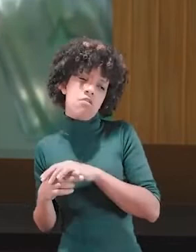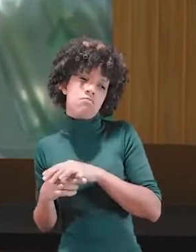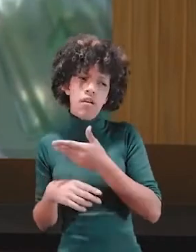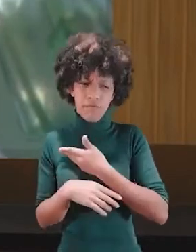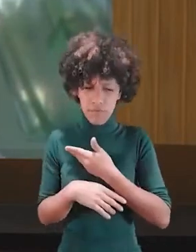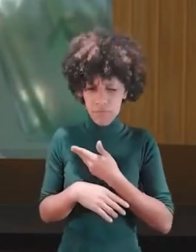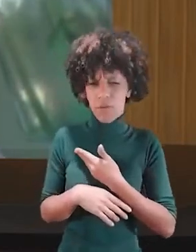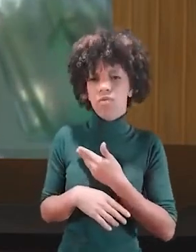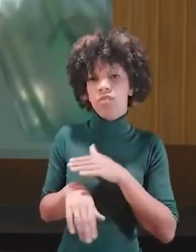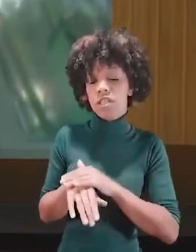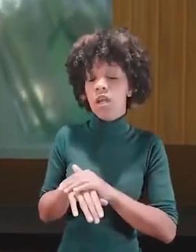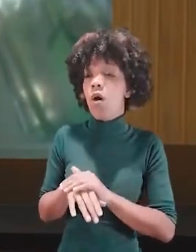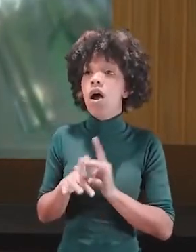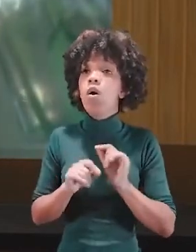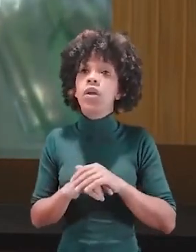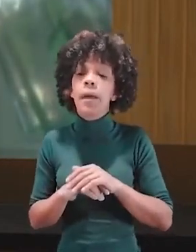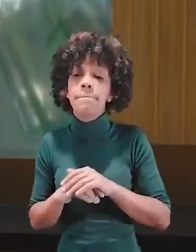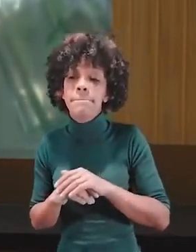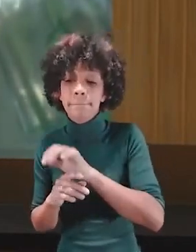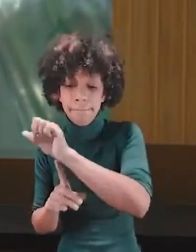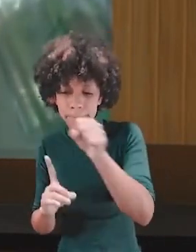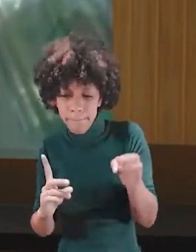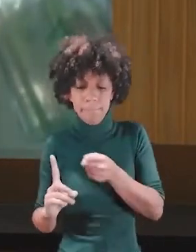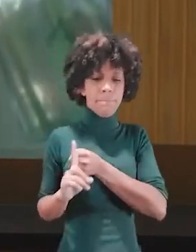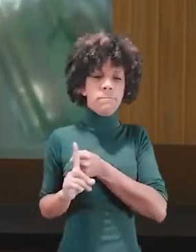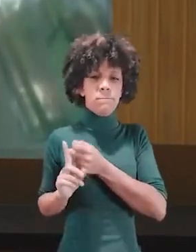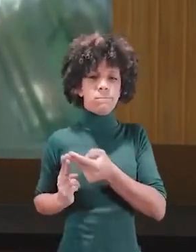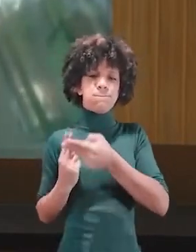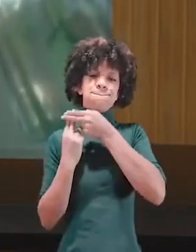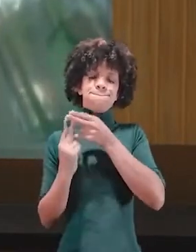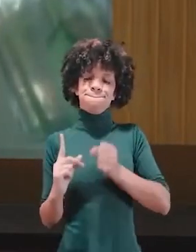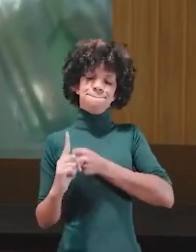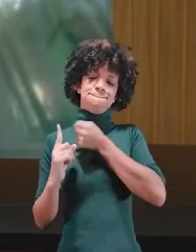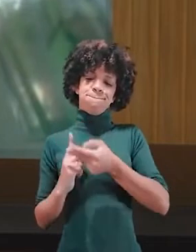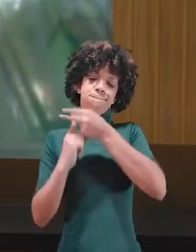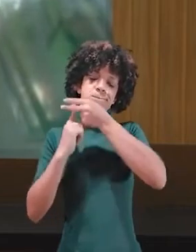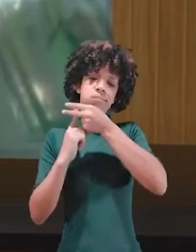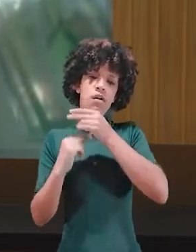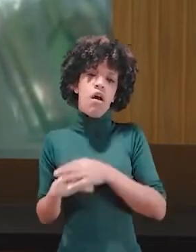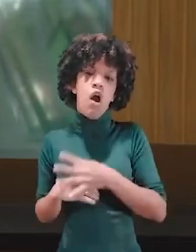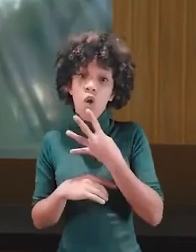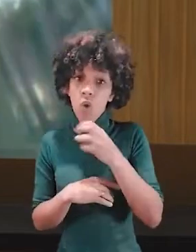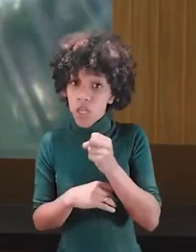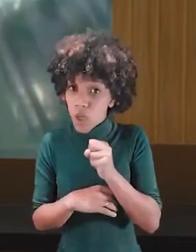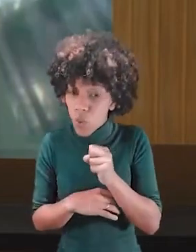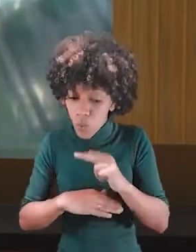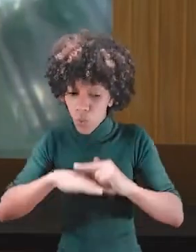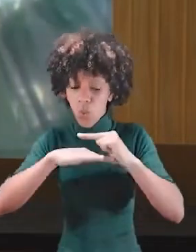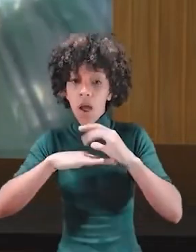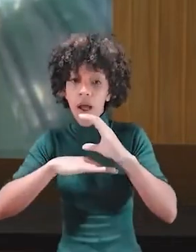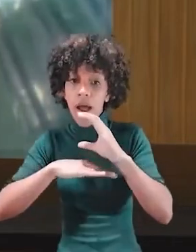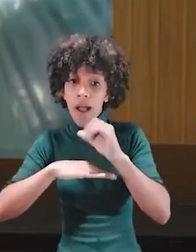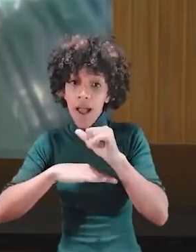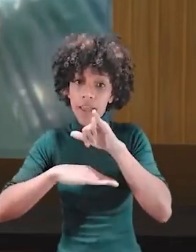fazia, pegava o cara que a gente prendia, botava ele num caixão e deixava ele lá 48 horas, sem se mexer.